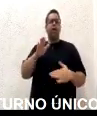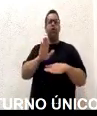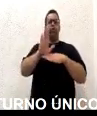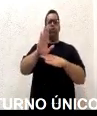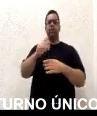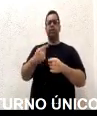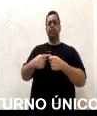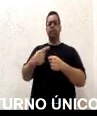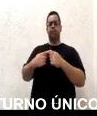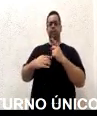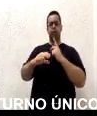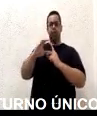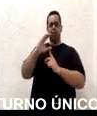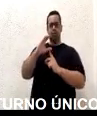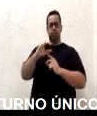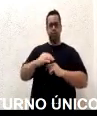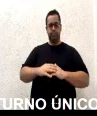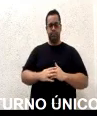Então,